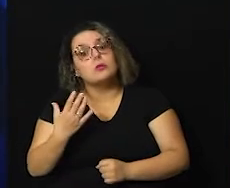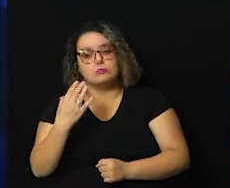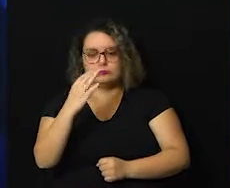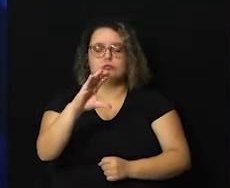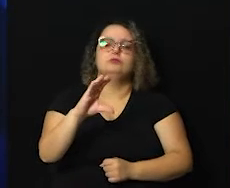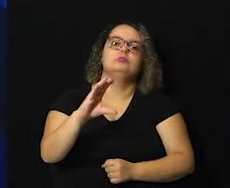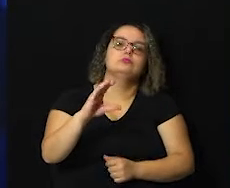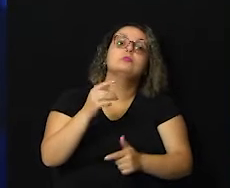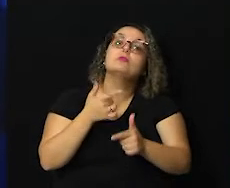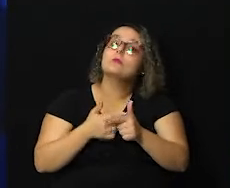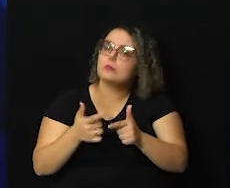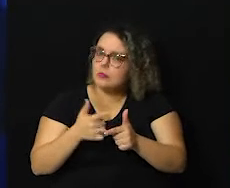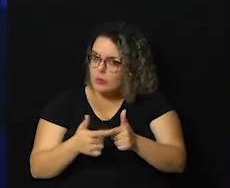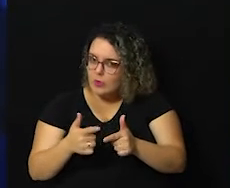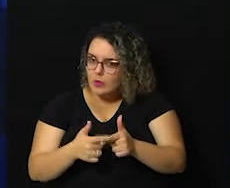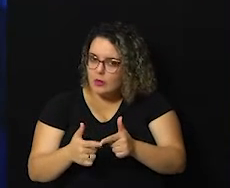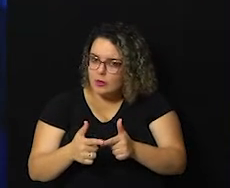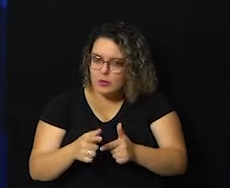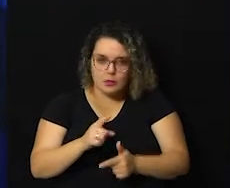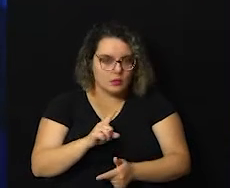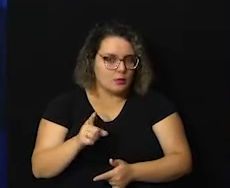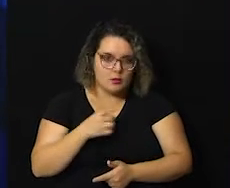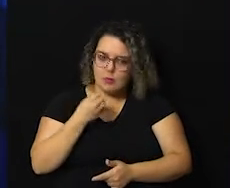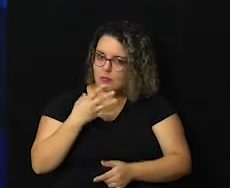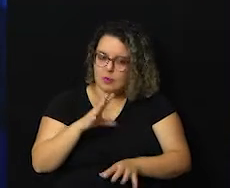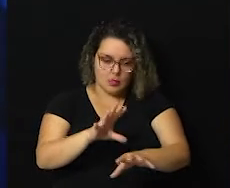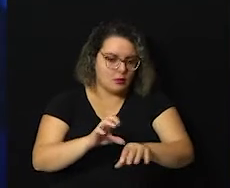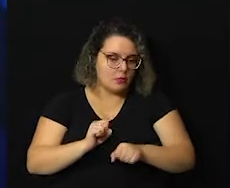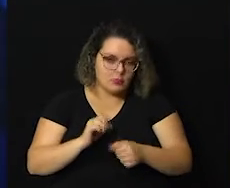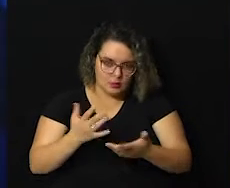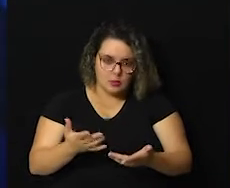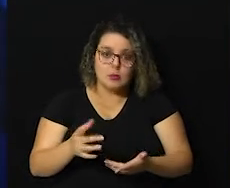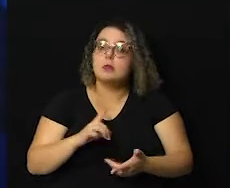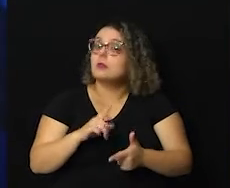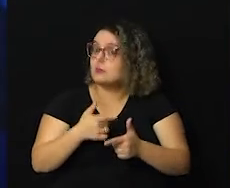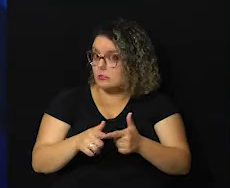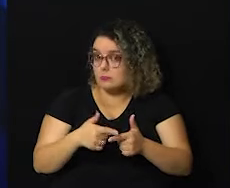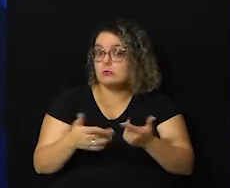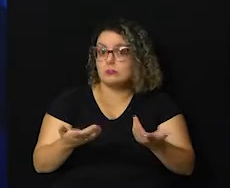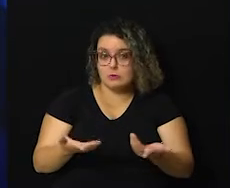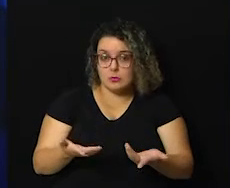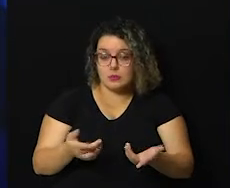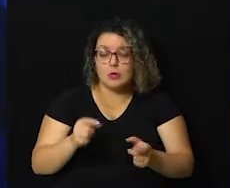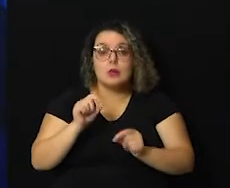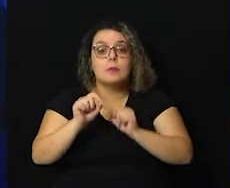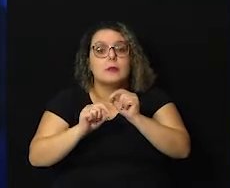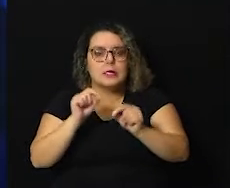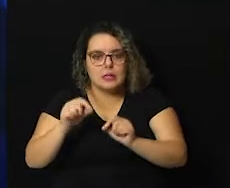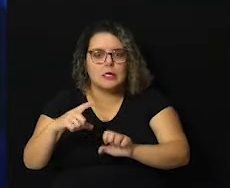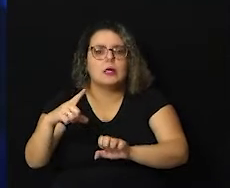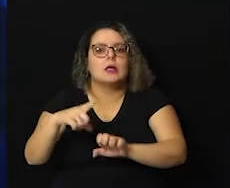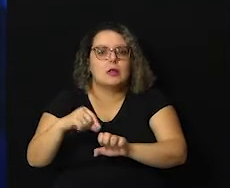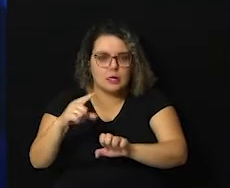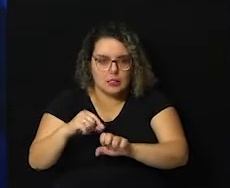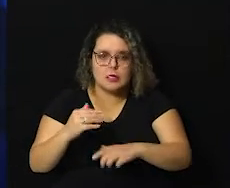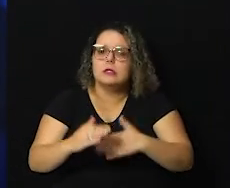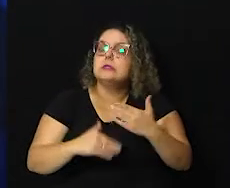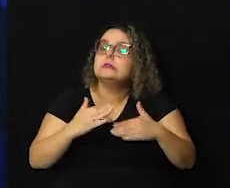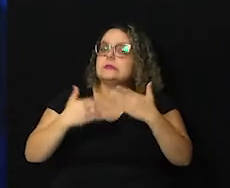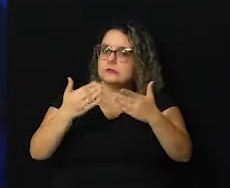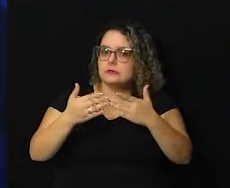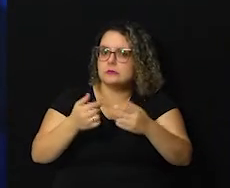novo lançamento jogo tá um problemas e não ir bem né Então temos esse problema então então para quem quer empreender